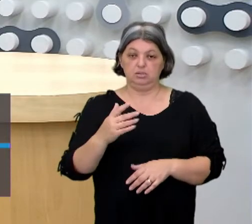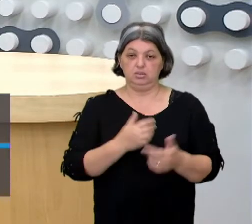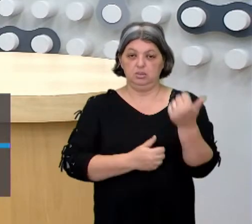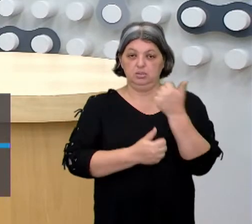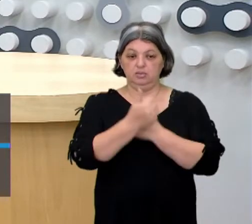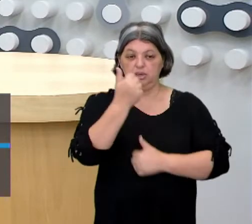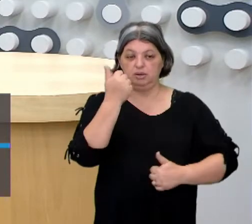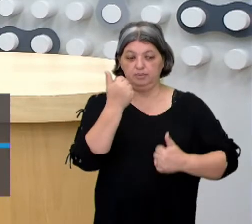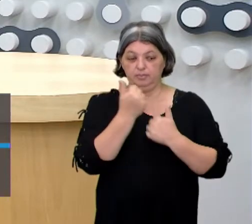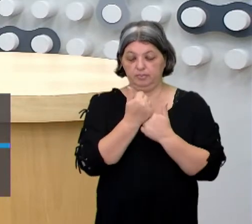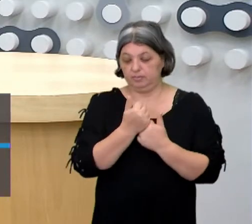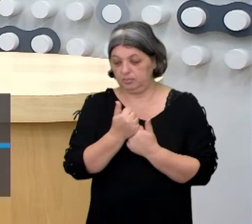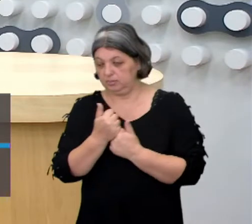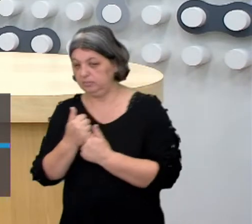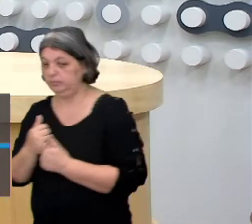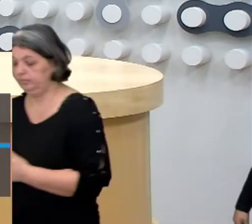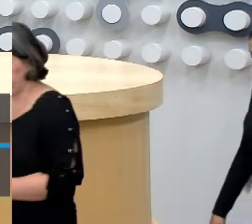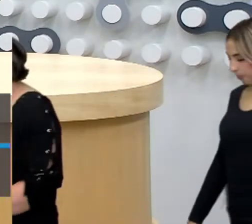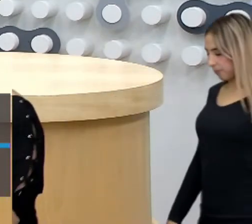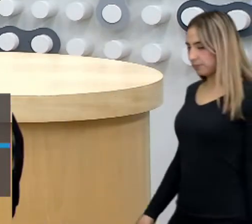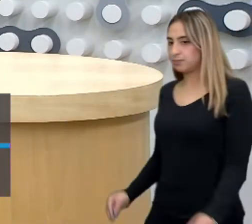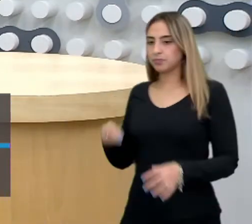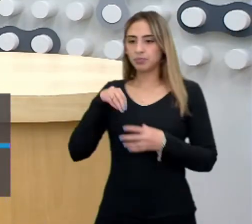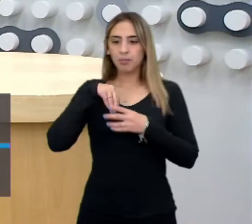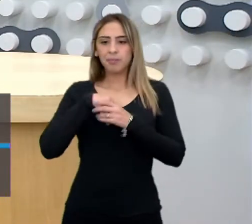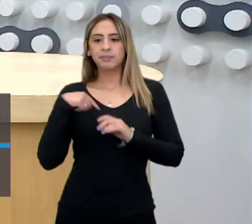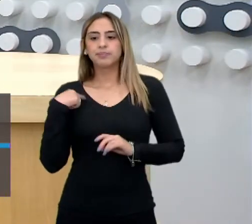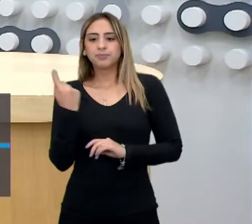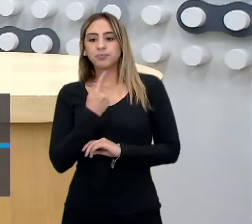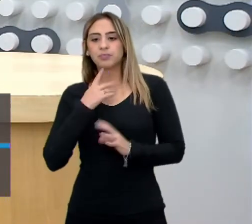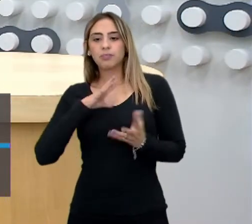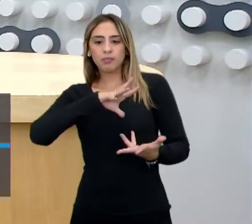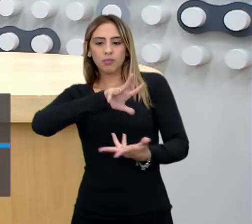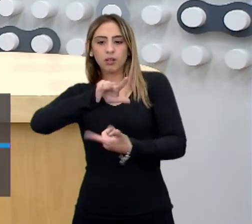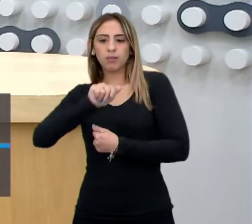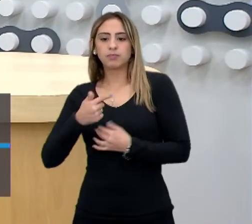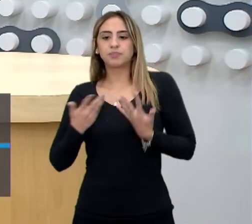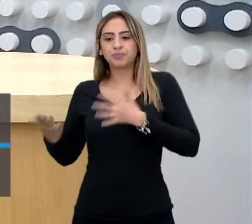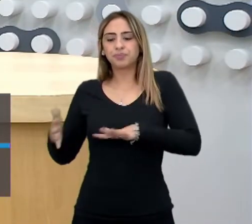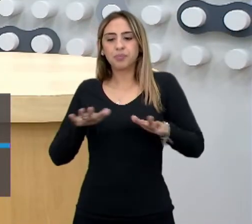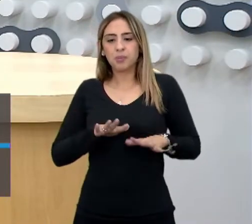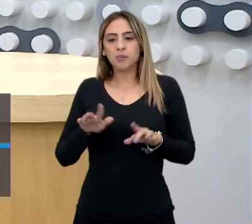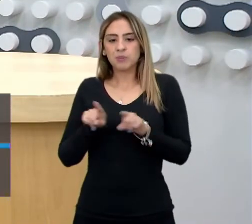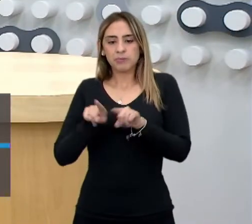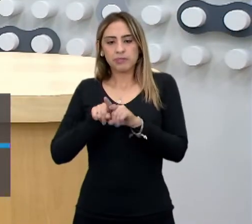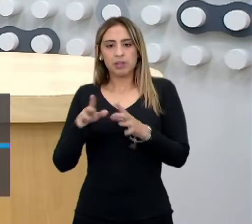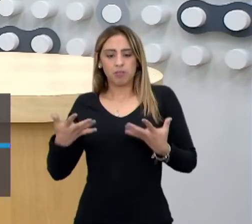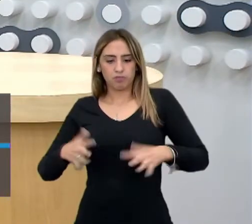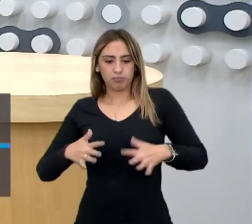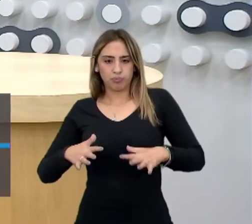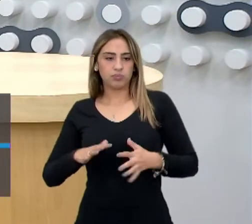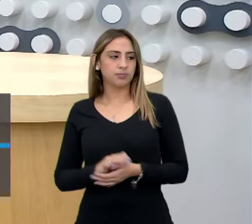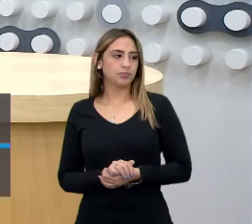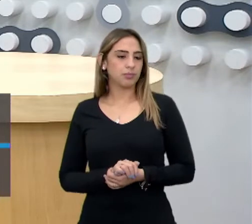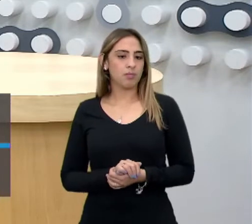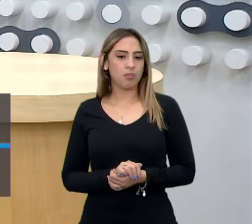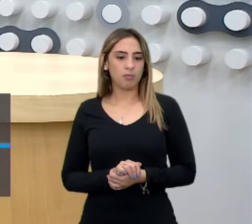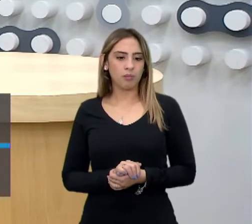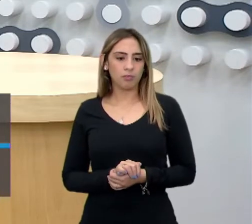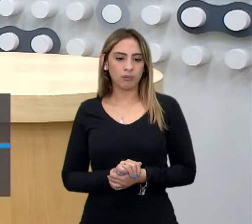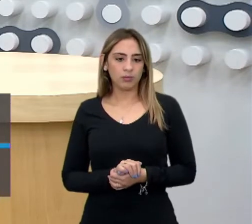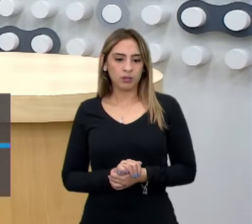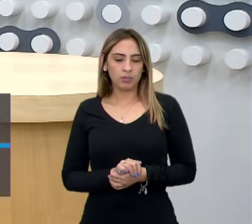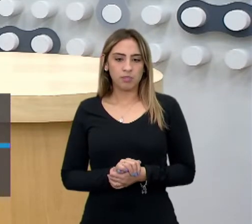estrutura interna do nosso planeta, ou de pouca vibração ou muita vibração. Então, na realidade,